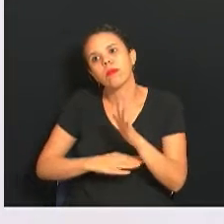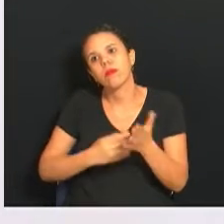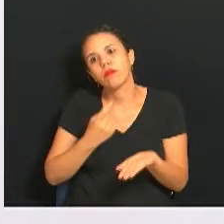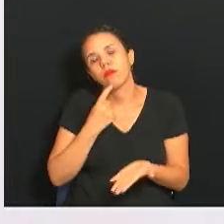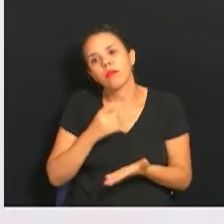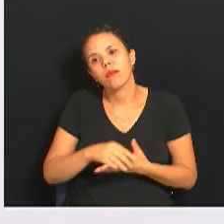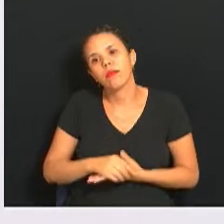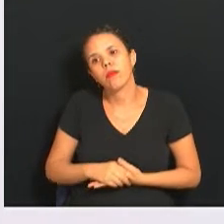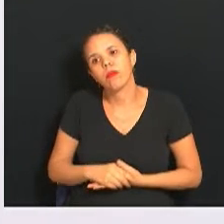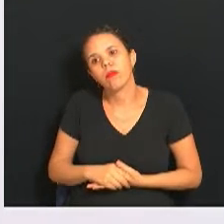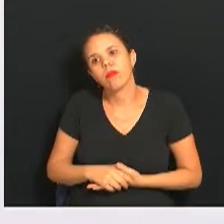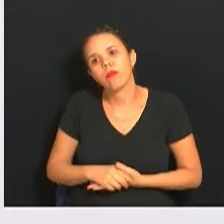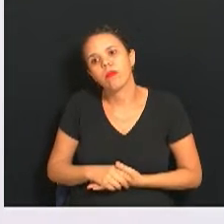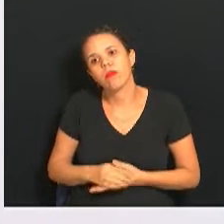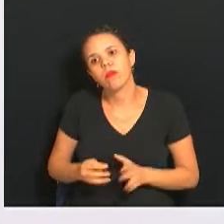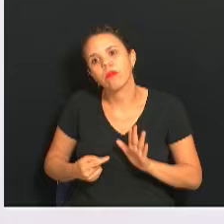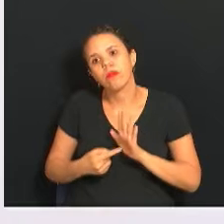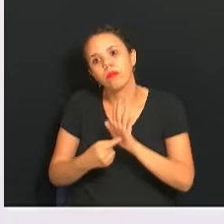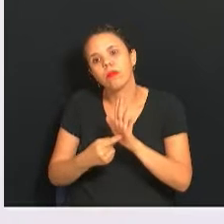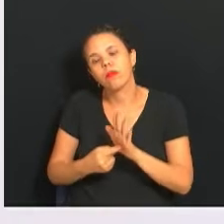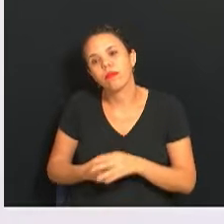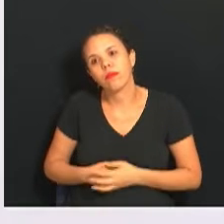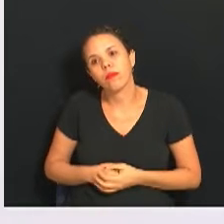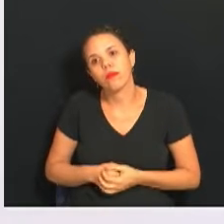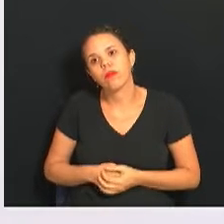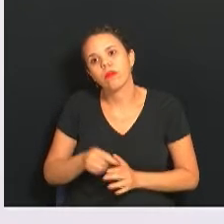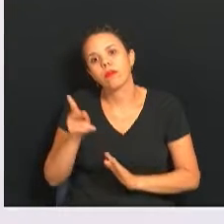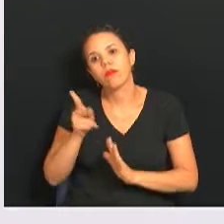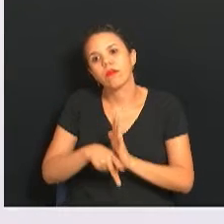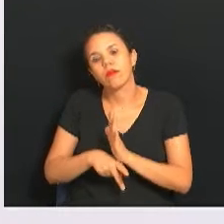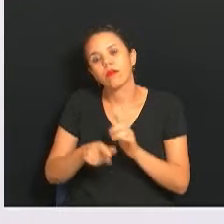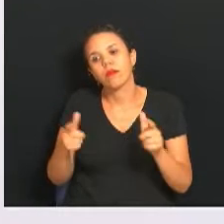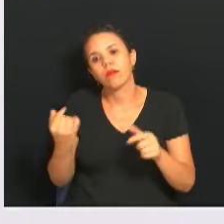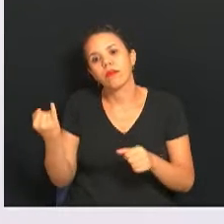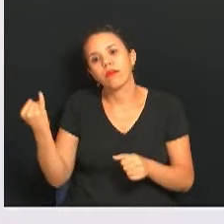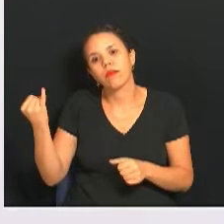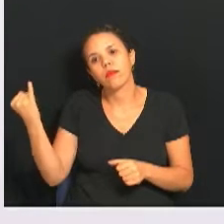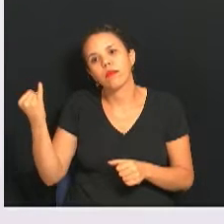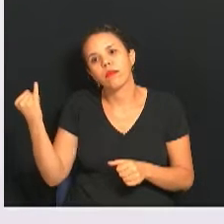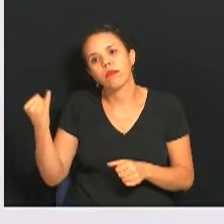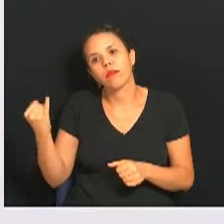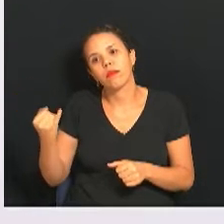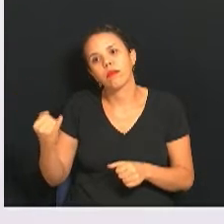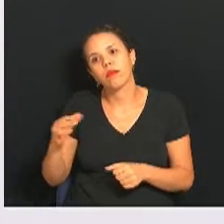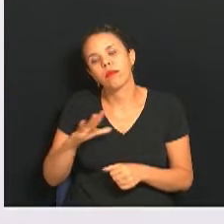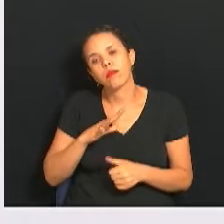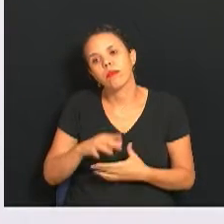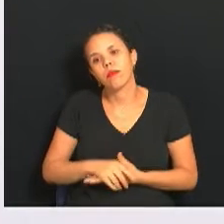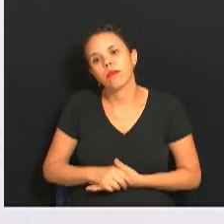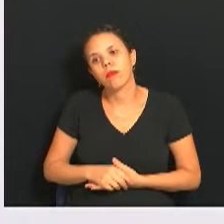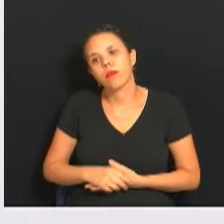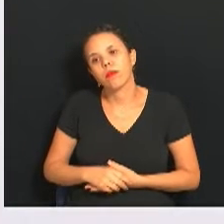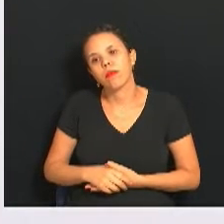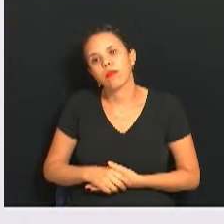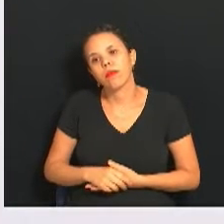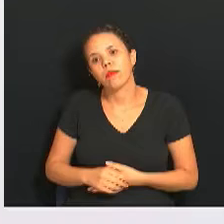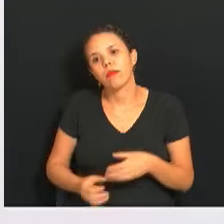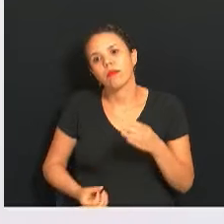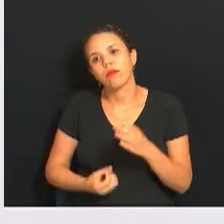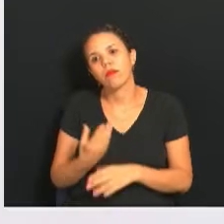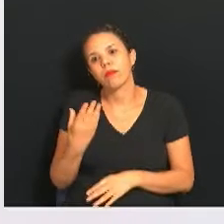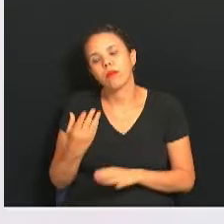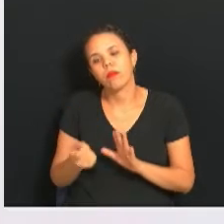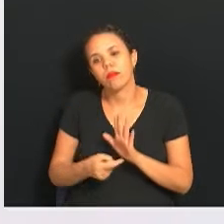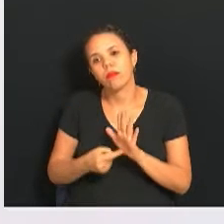Campinas, estou apresentando esse projeto de grande relevância para a nossa cidade, que é a criação do botão